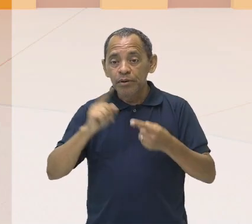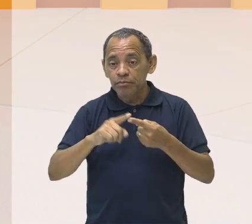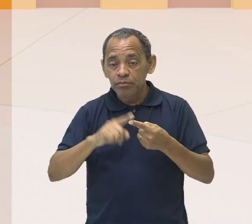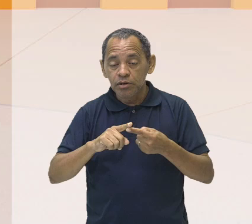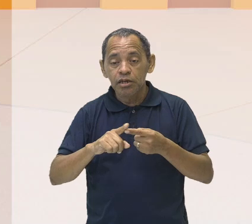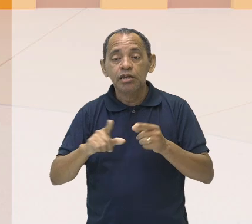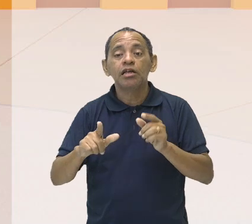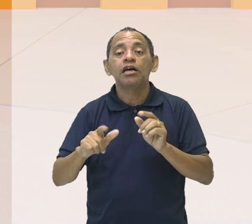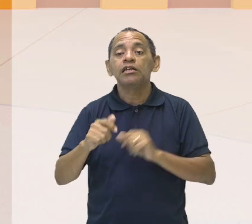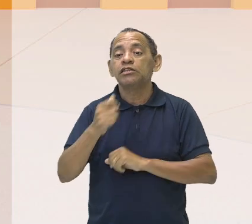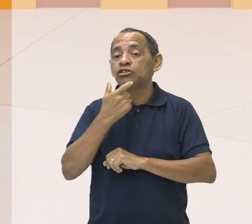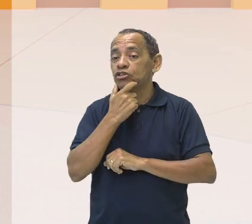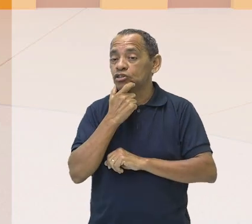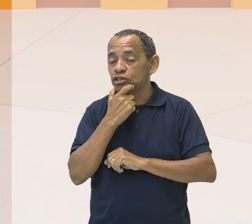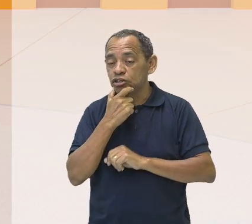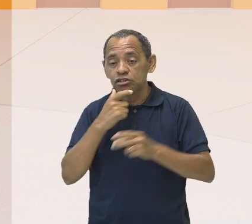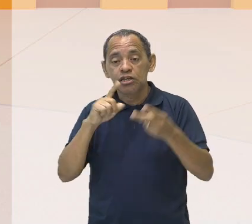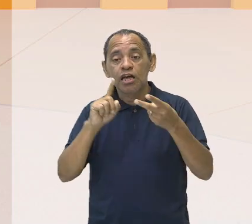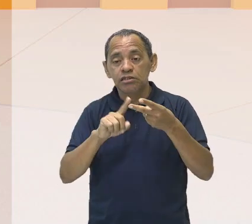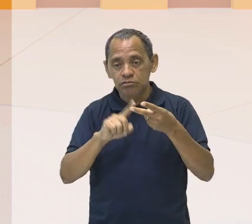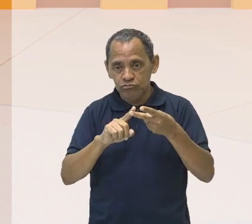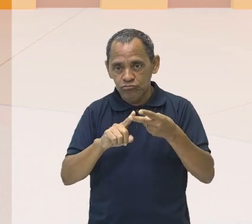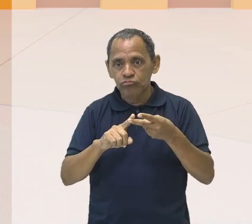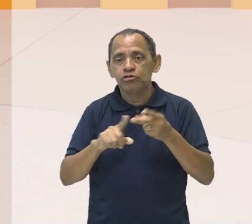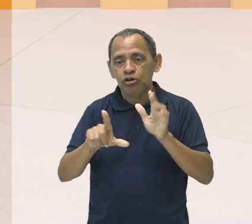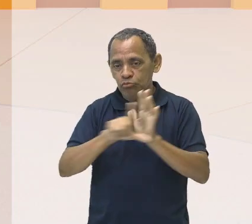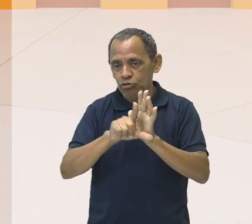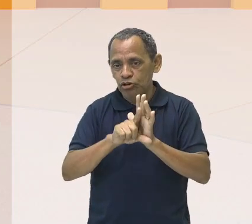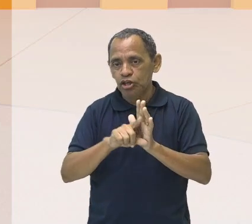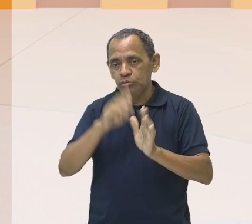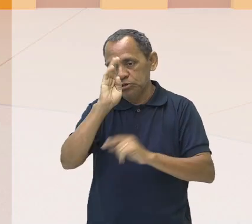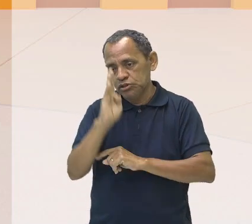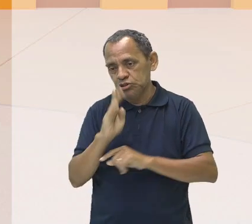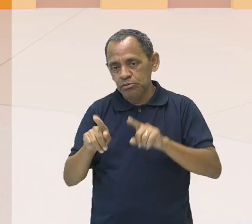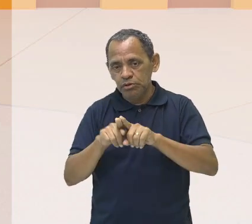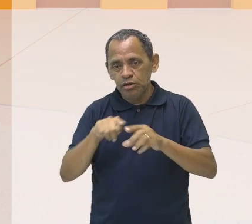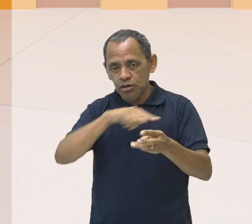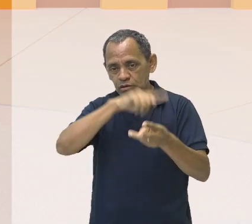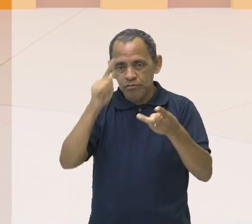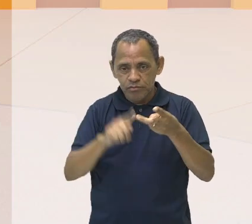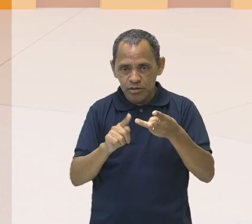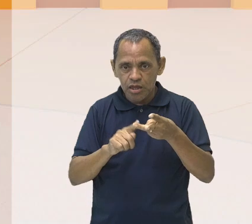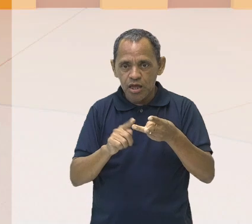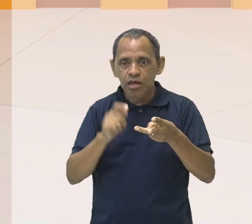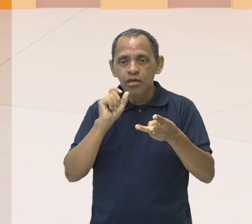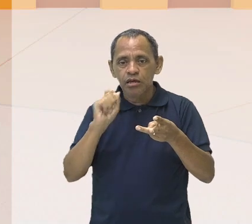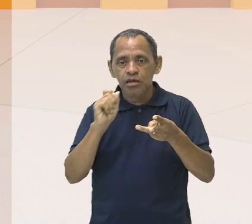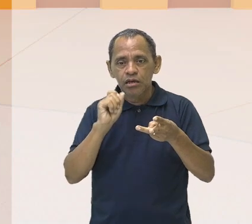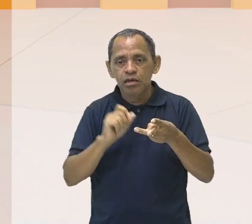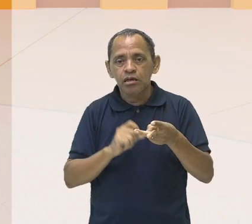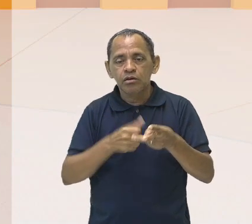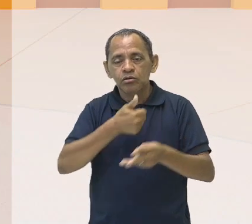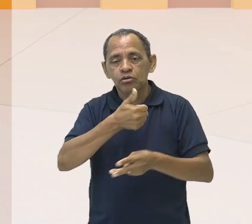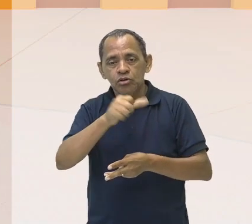de Queiroz é uma lei brasileira, certo? A nossa próxima lei na linha do tempo é de